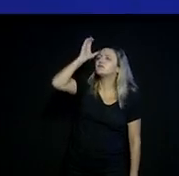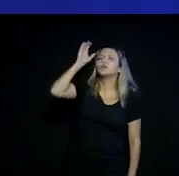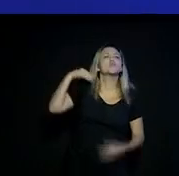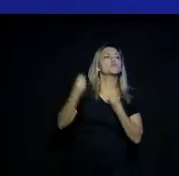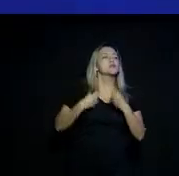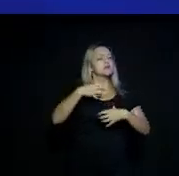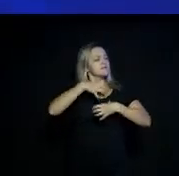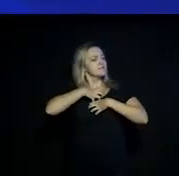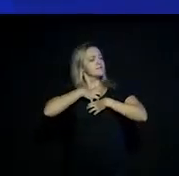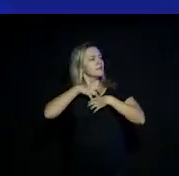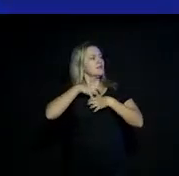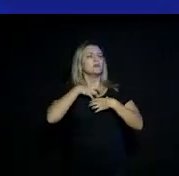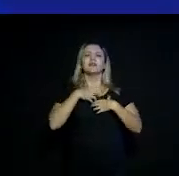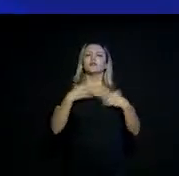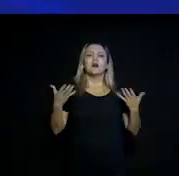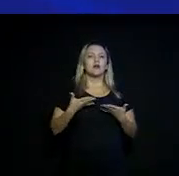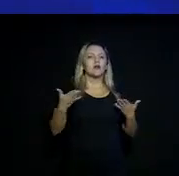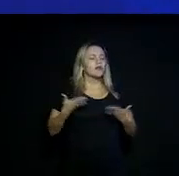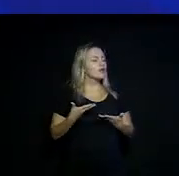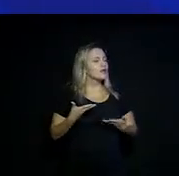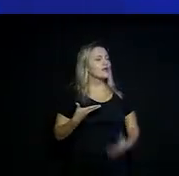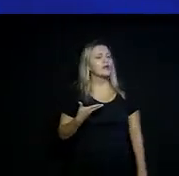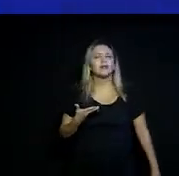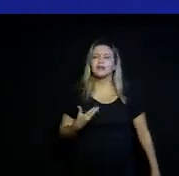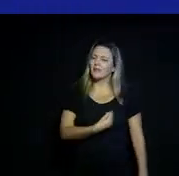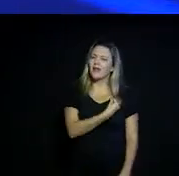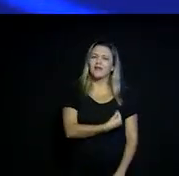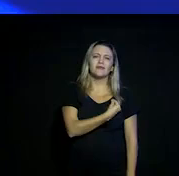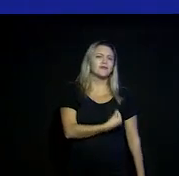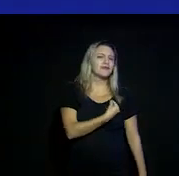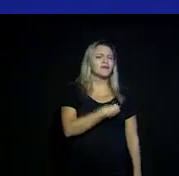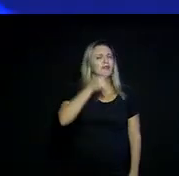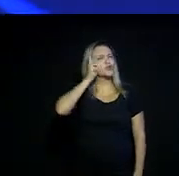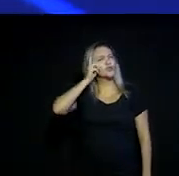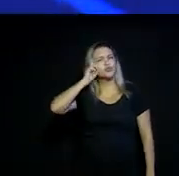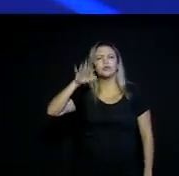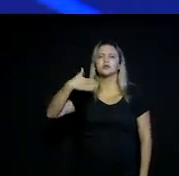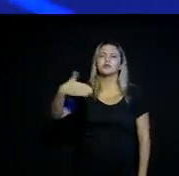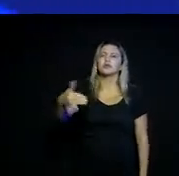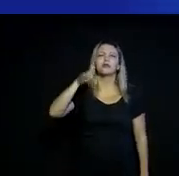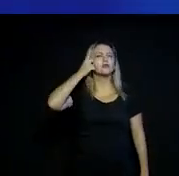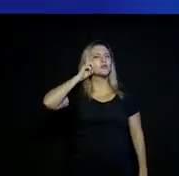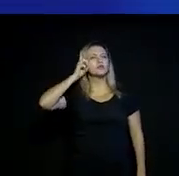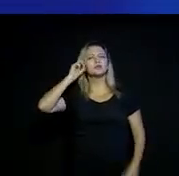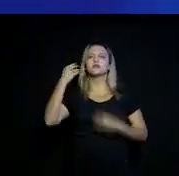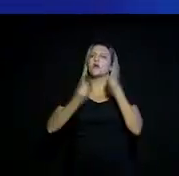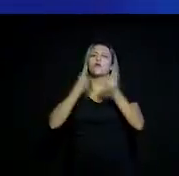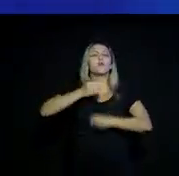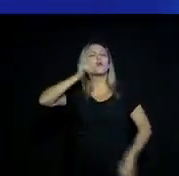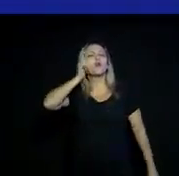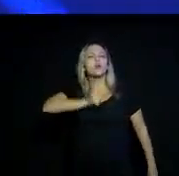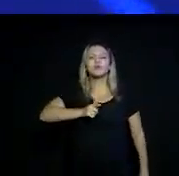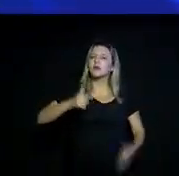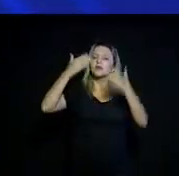que eu faço para esse sentimento que eu estou sentindo agora estar presente na minha vida todos os dias? Como é que eu faço para todo dia